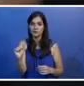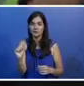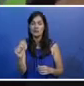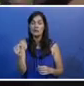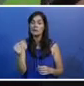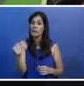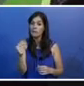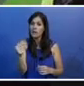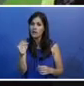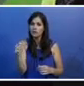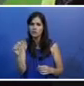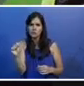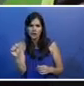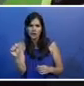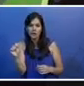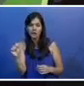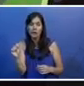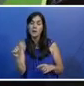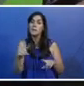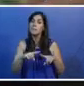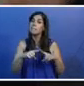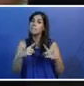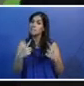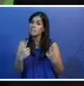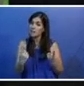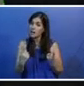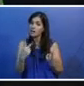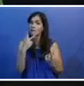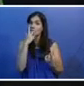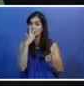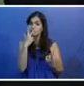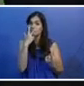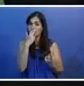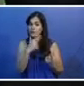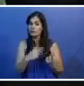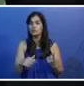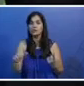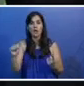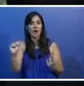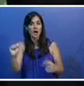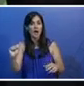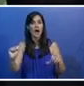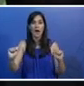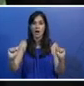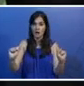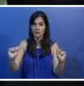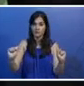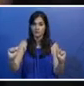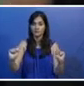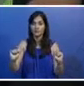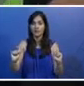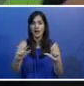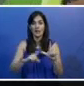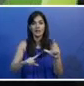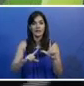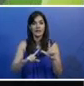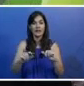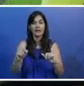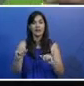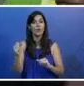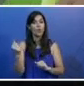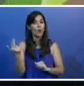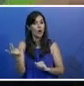de menos aqui, esse menos é do coeficiente. Parte literal igual.